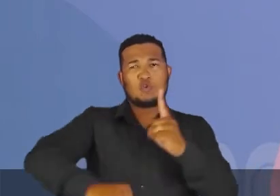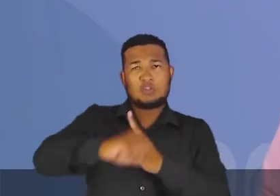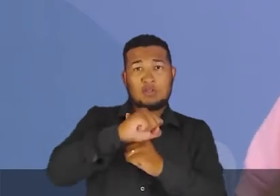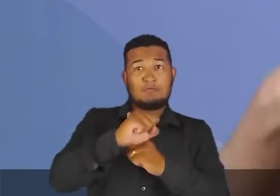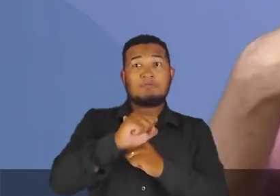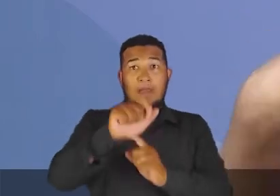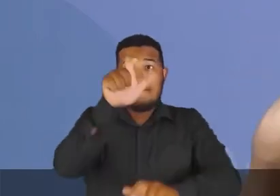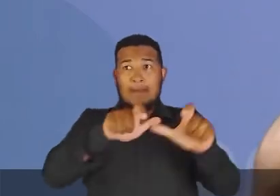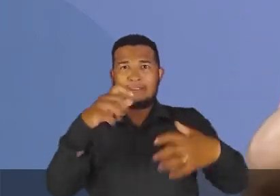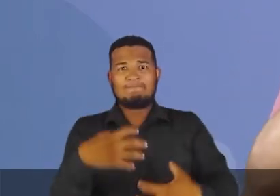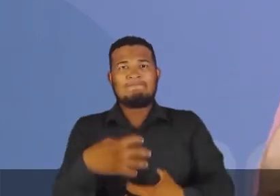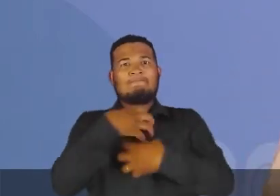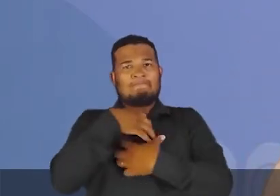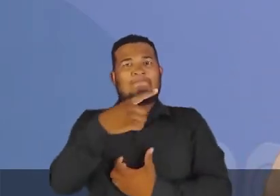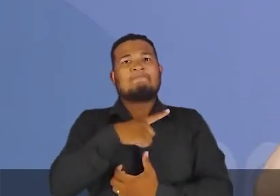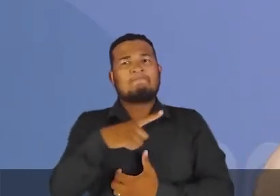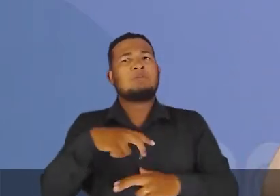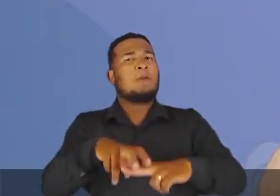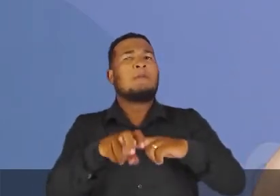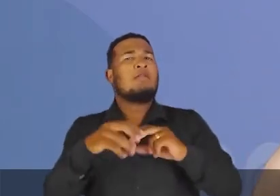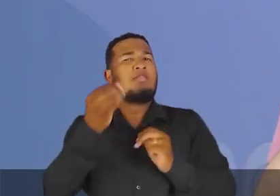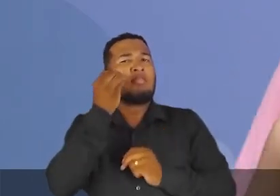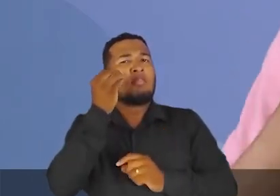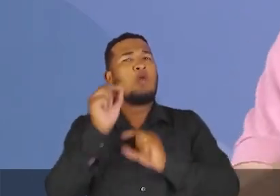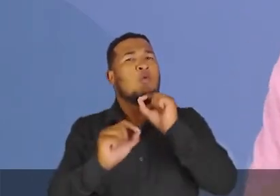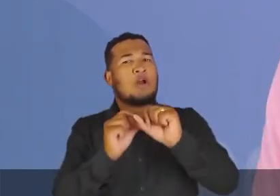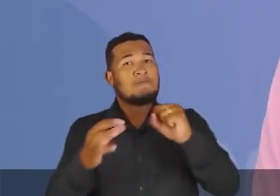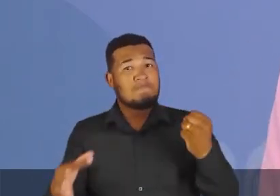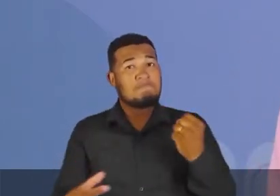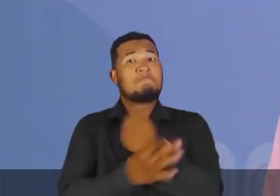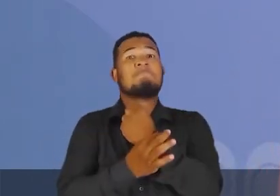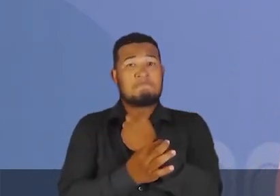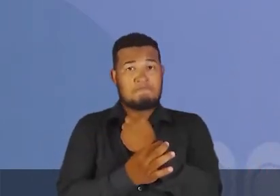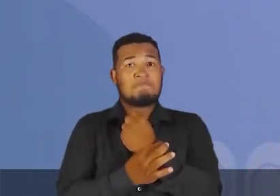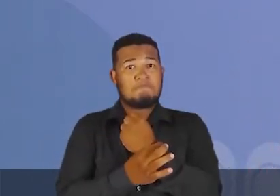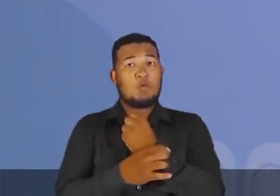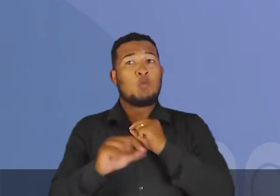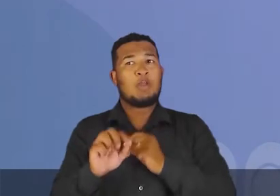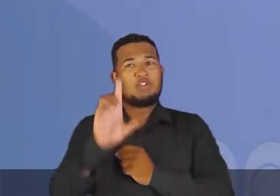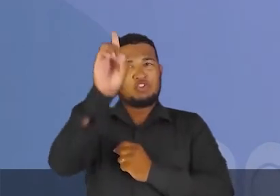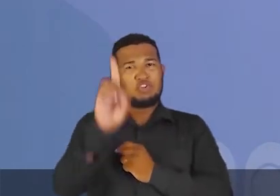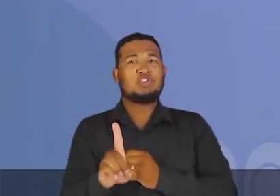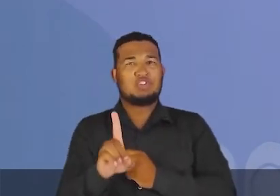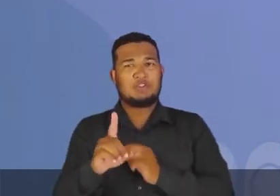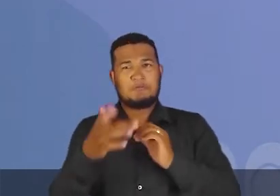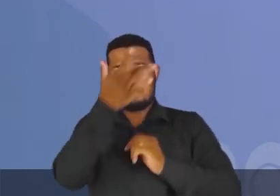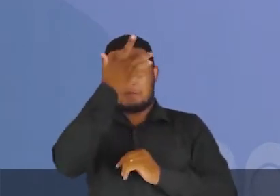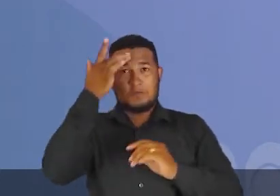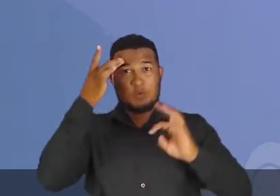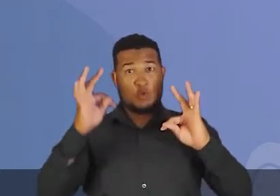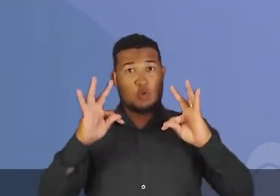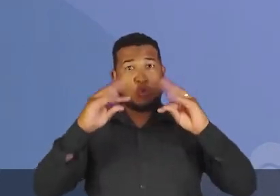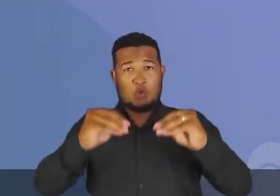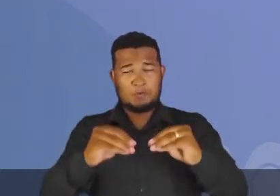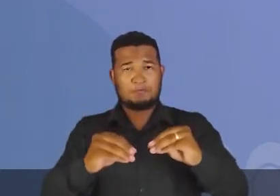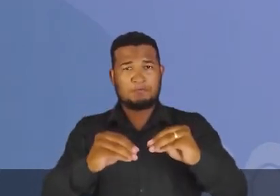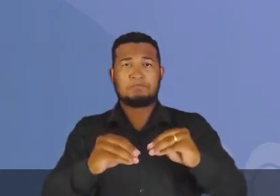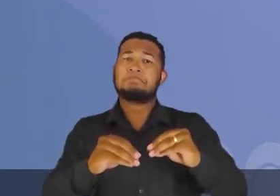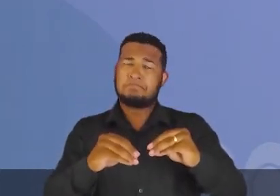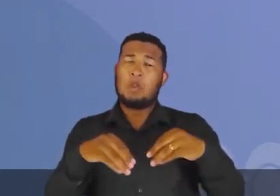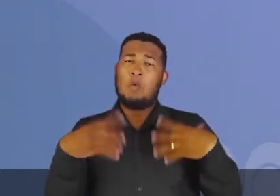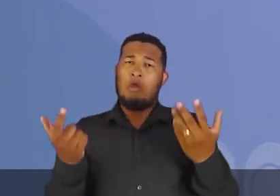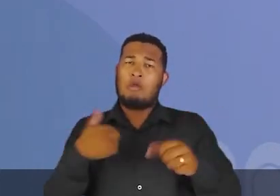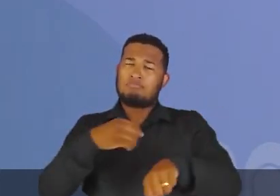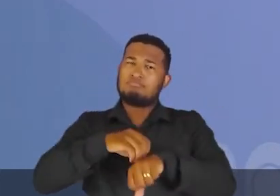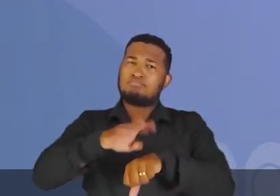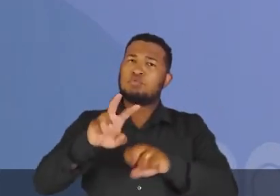países enfrentam para garantir e assegurar esses direitos para todos. Estamos falando